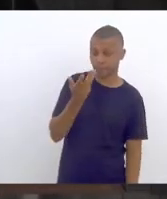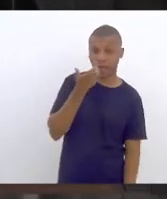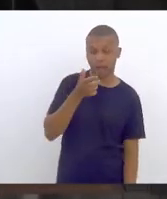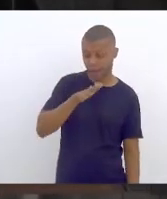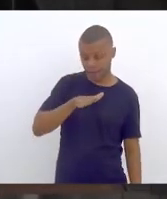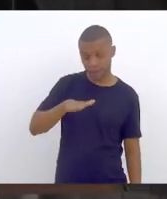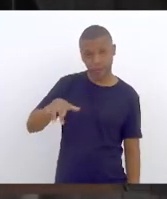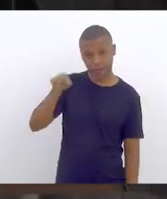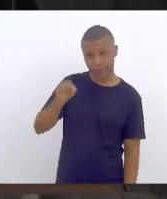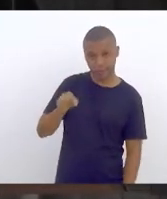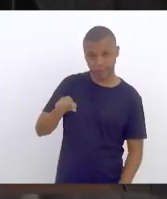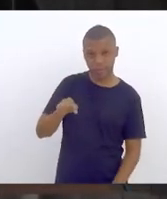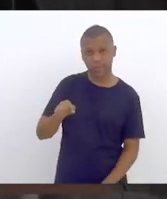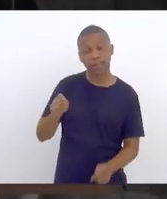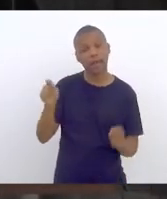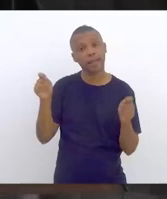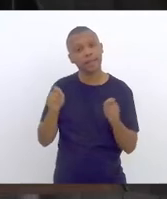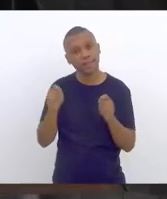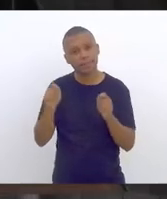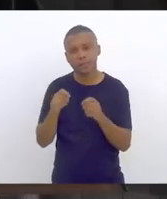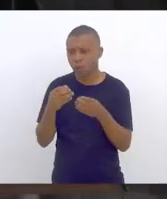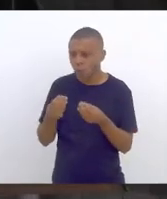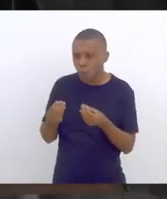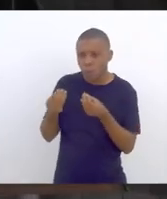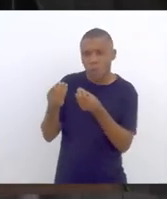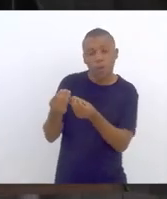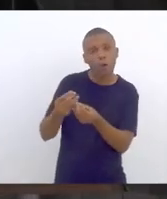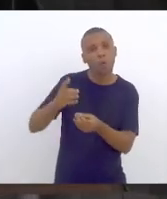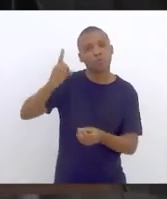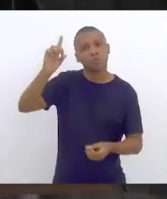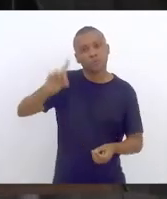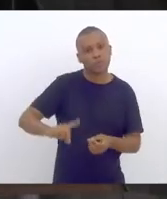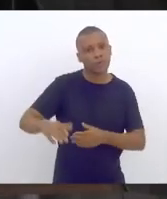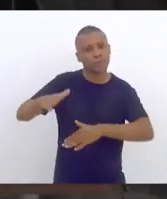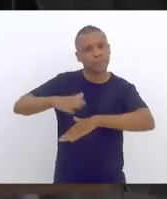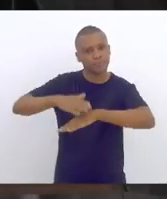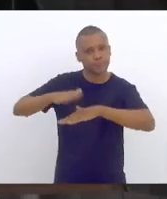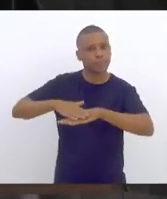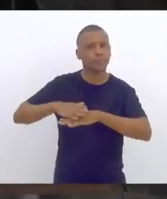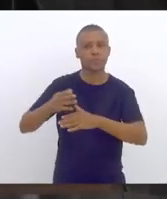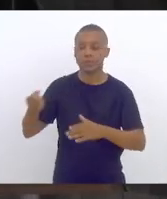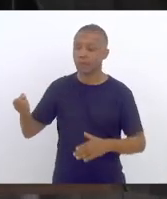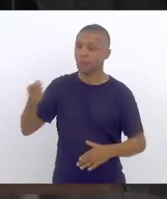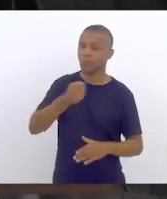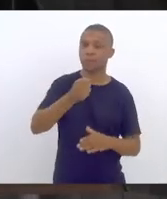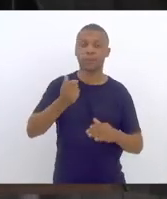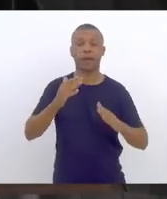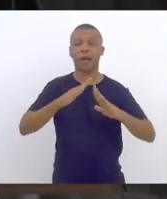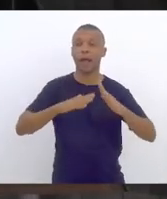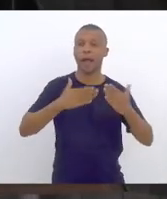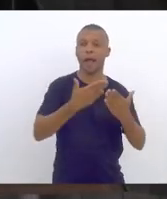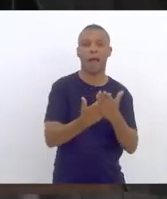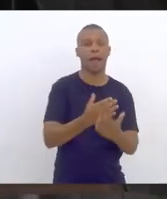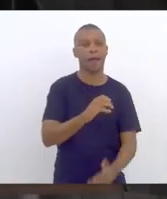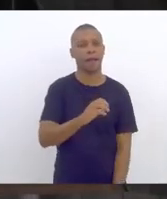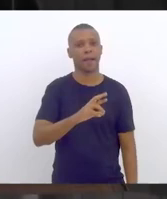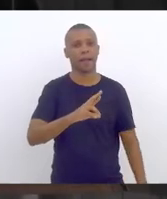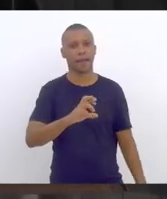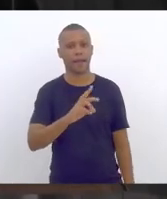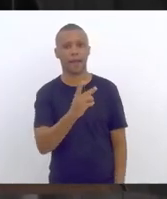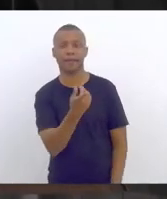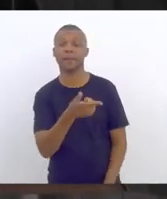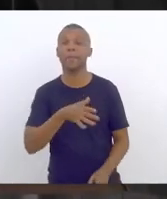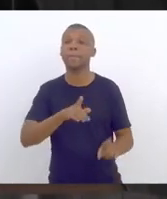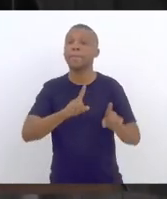criança deveria ser liquido certo direito subjetivo a creche mas afeta sobre afeta também muito fortemente as